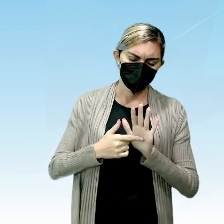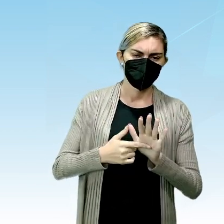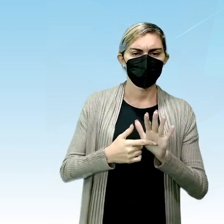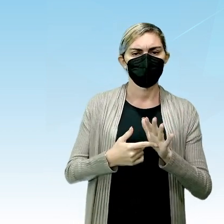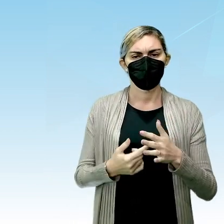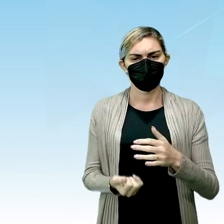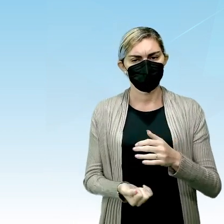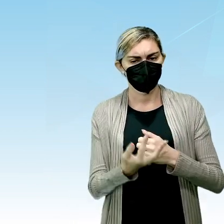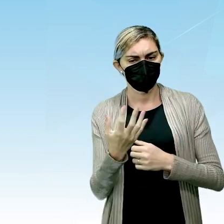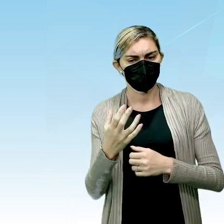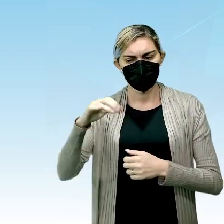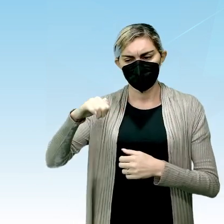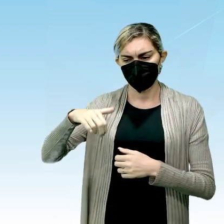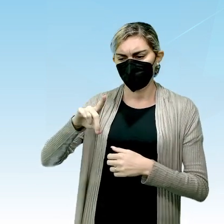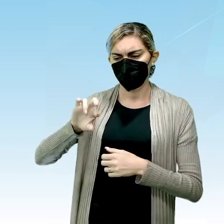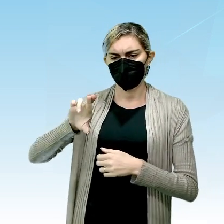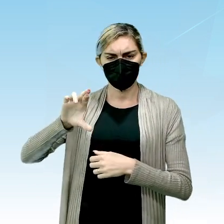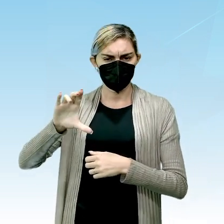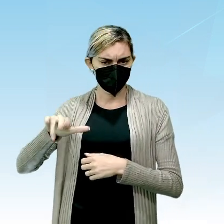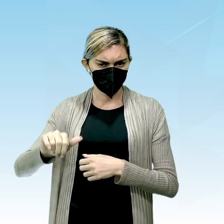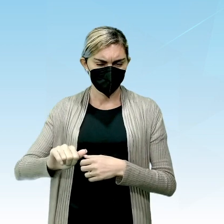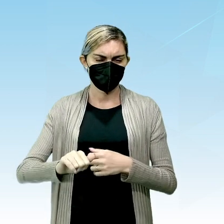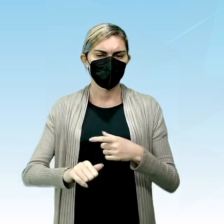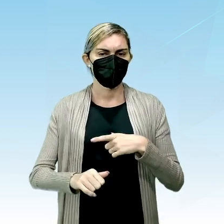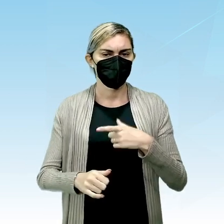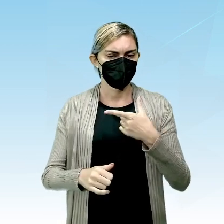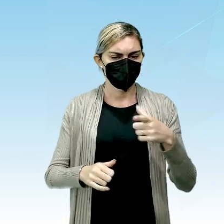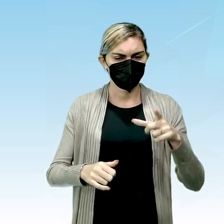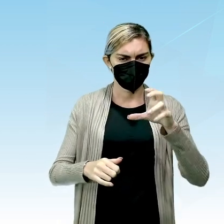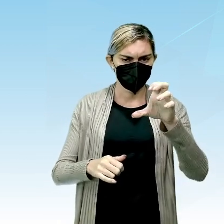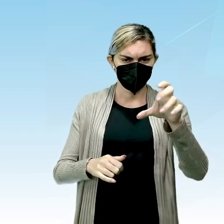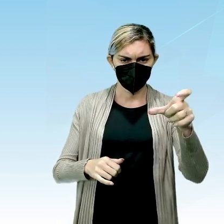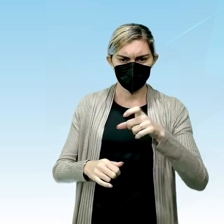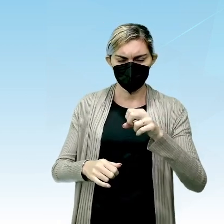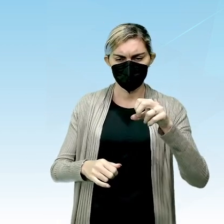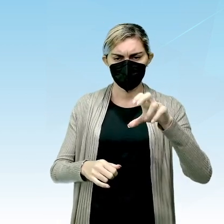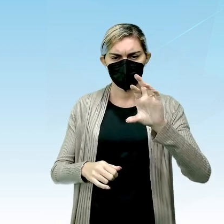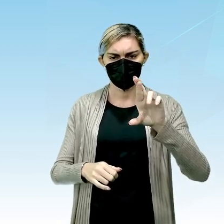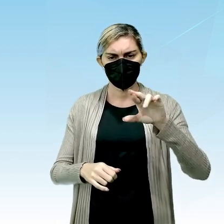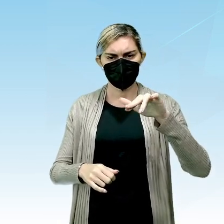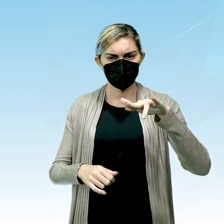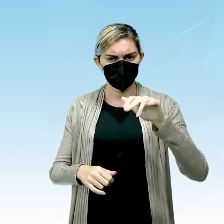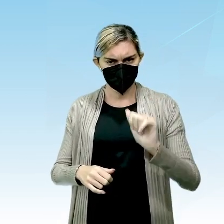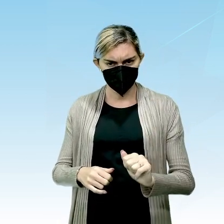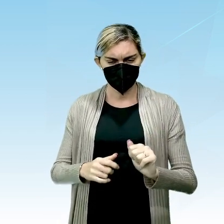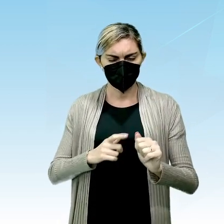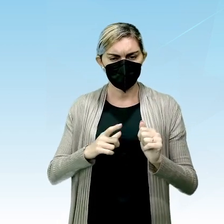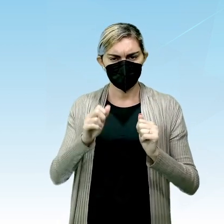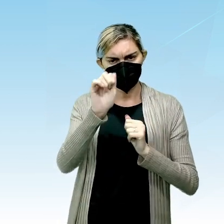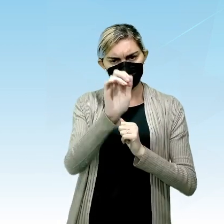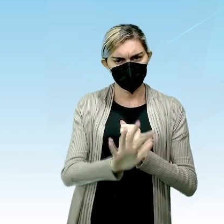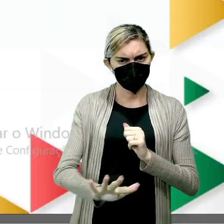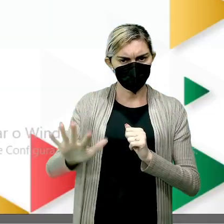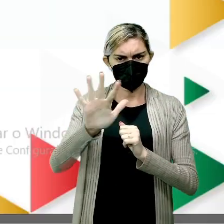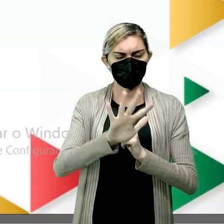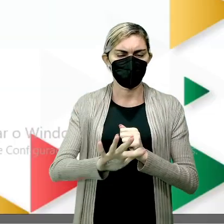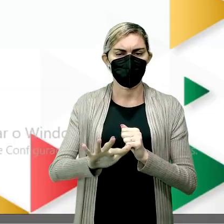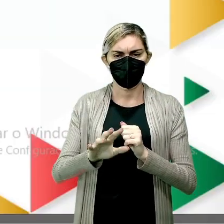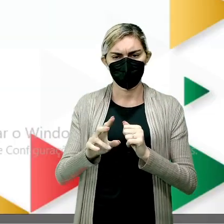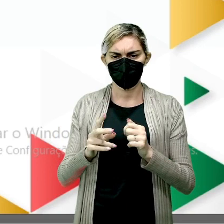porção endócrina e uma porção exócrina. E aí a gente tem uma imagem justamente